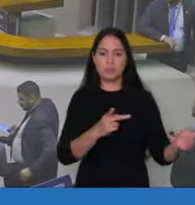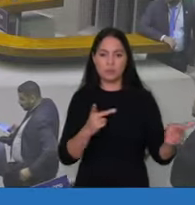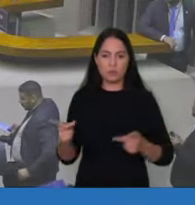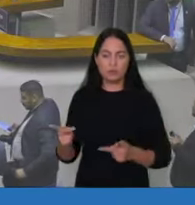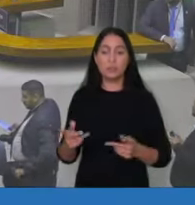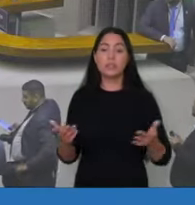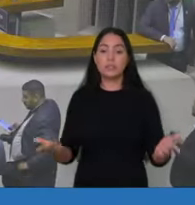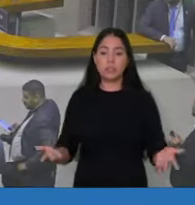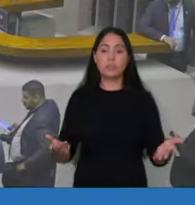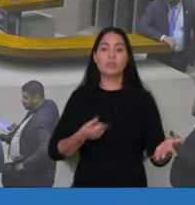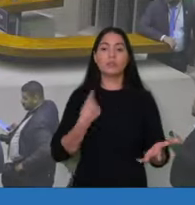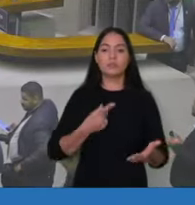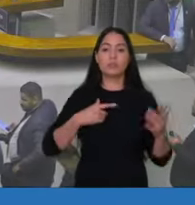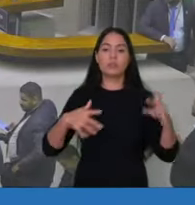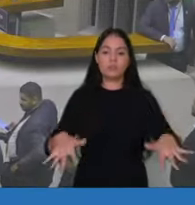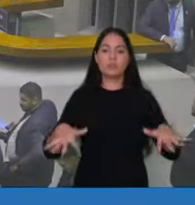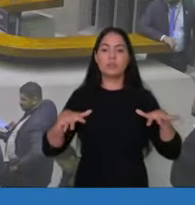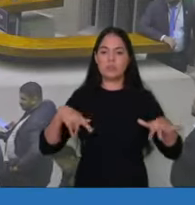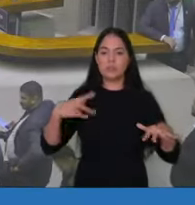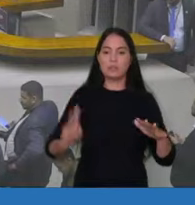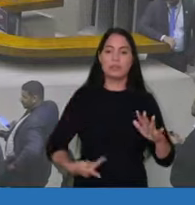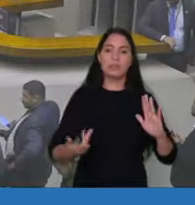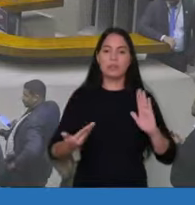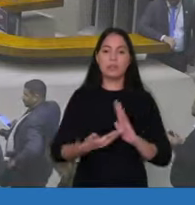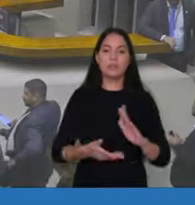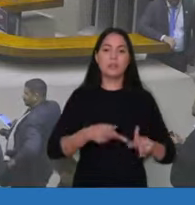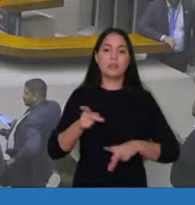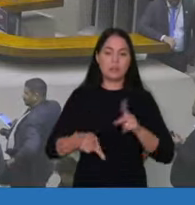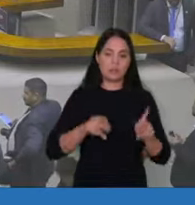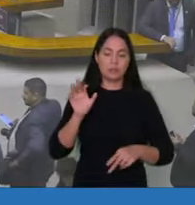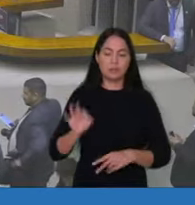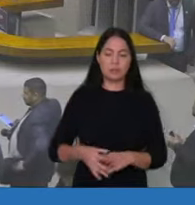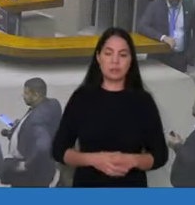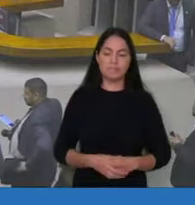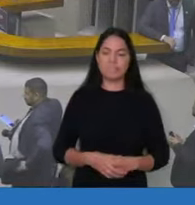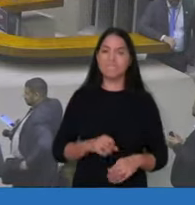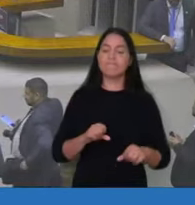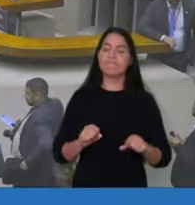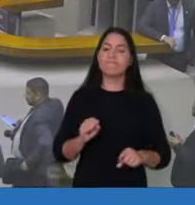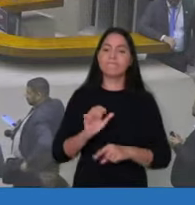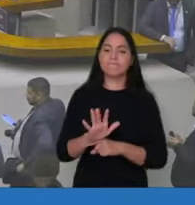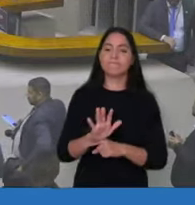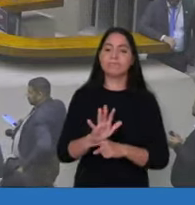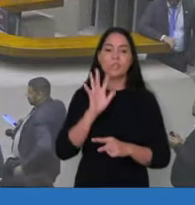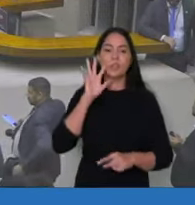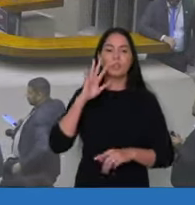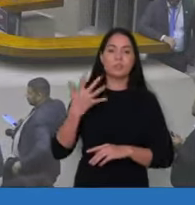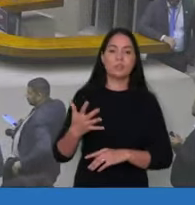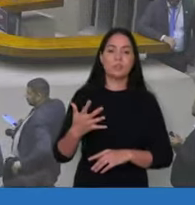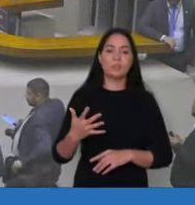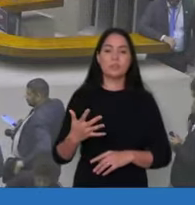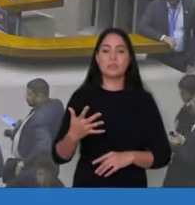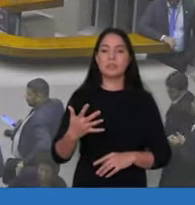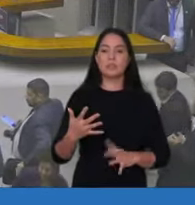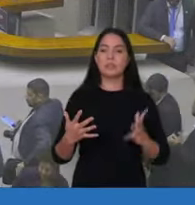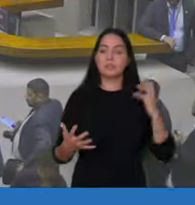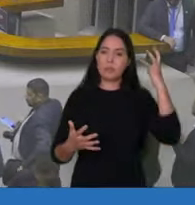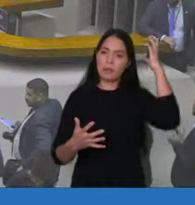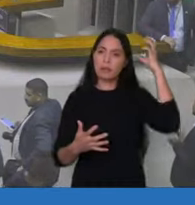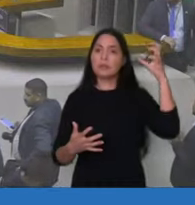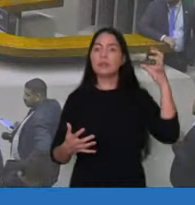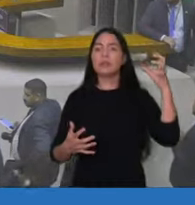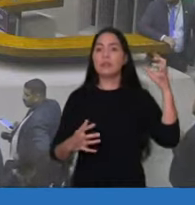dessa casa que se diz do povo. Foi para impedir cenas como essa que Marielle foi vítima desse crime brutal de violência